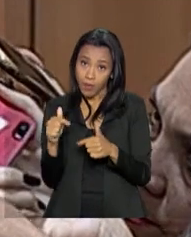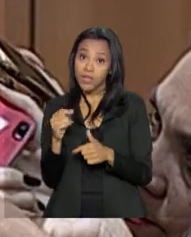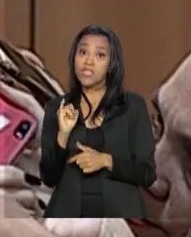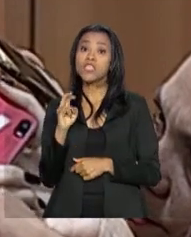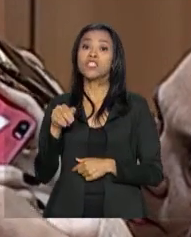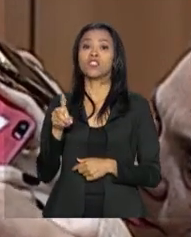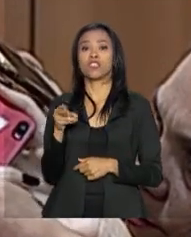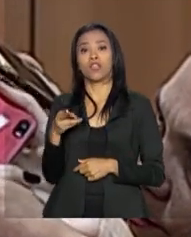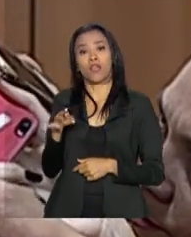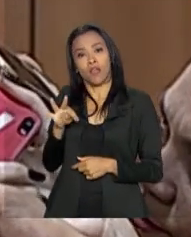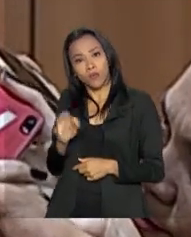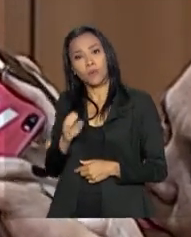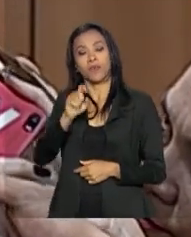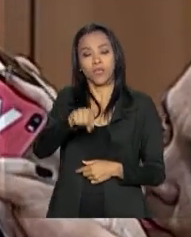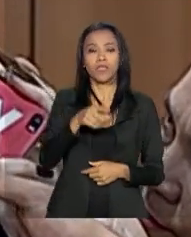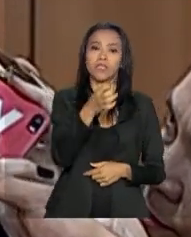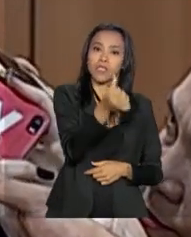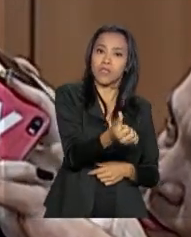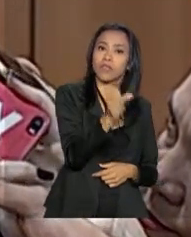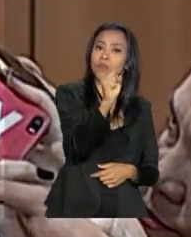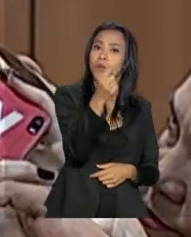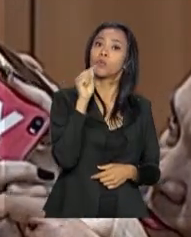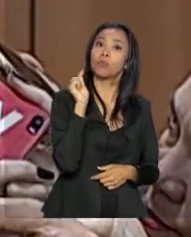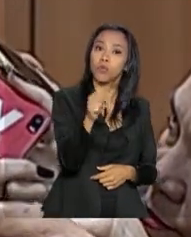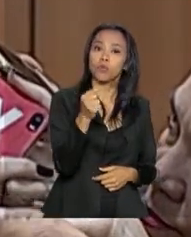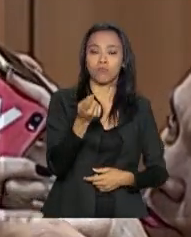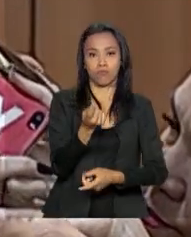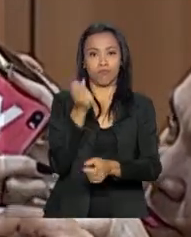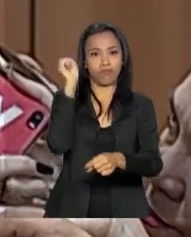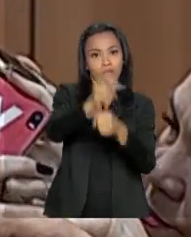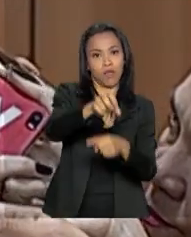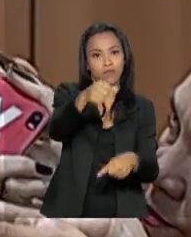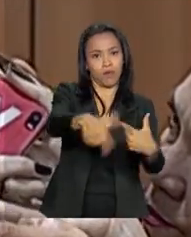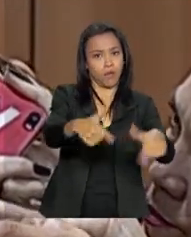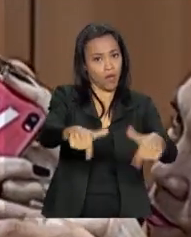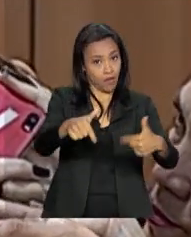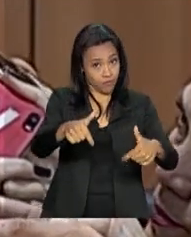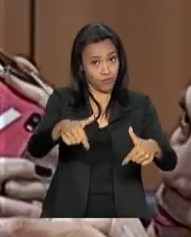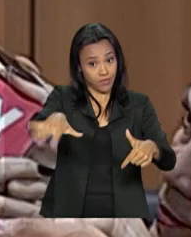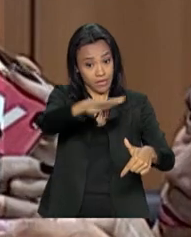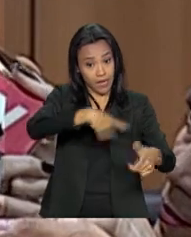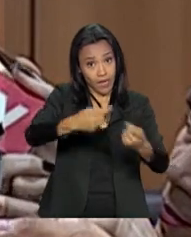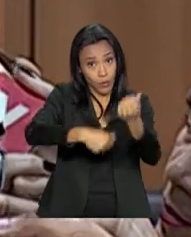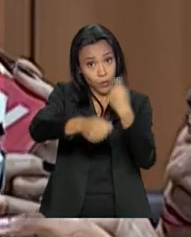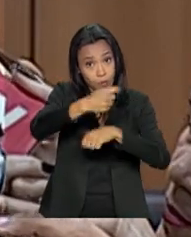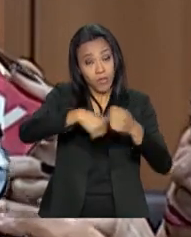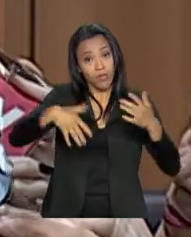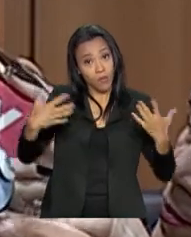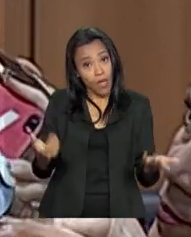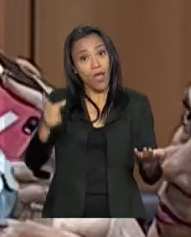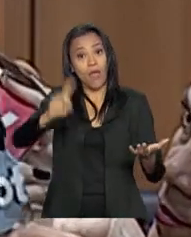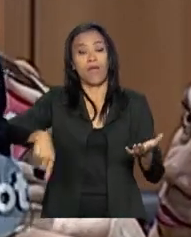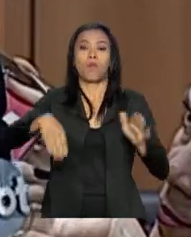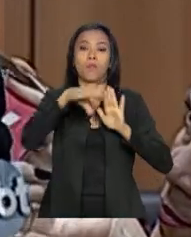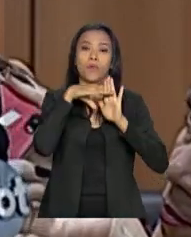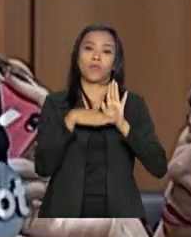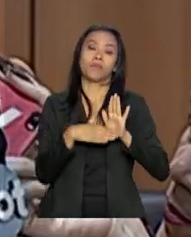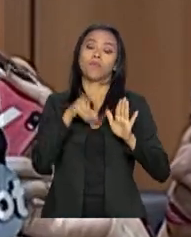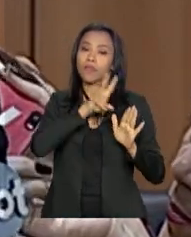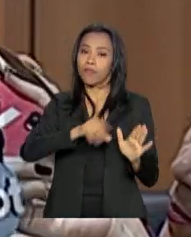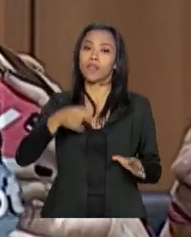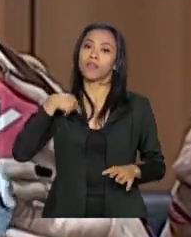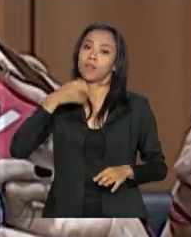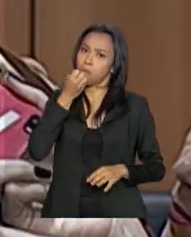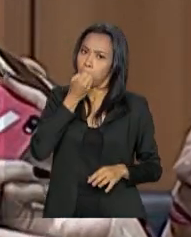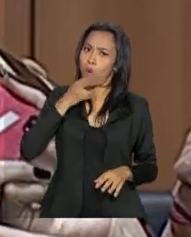economia 68 mil empregos portanto é um programa que se traz resultados no combate ao crime